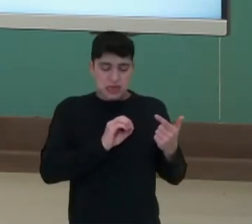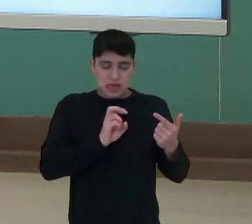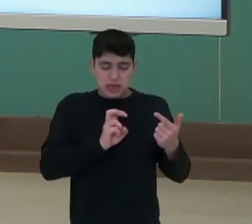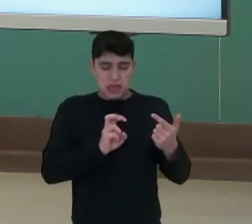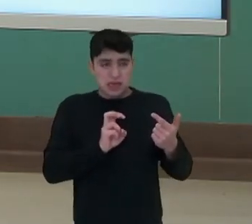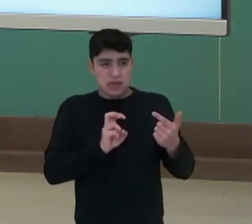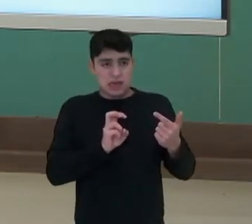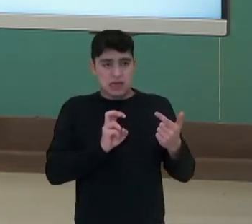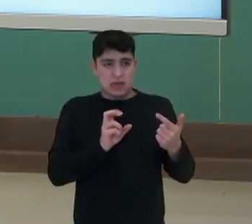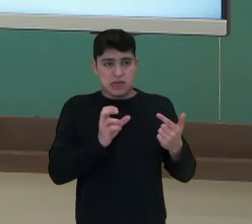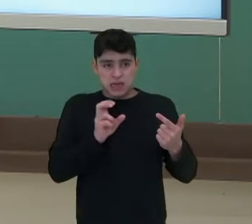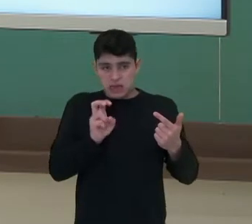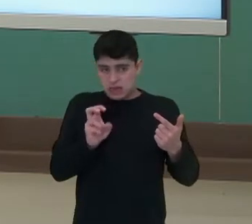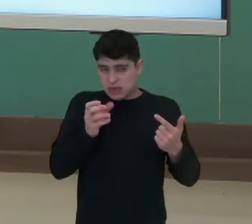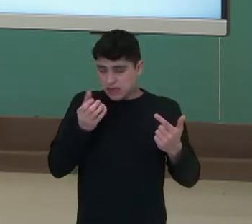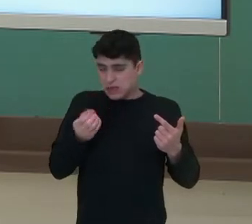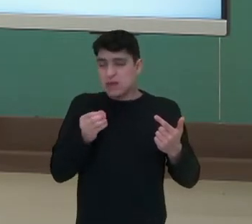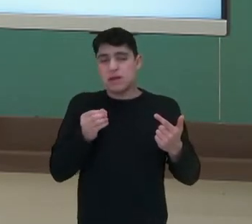0,556 até